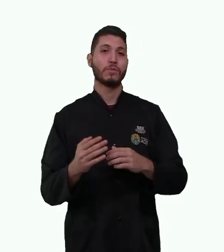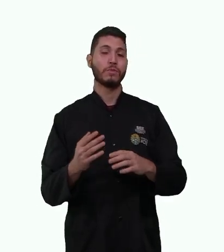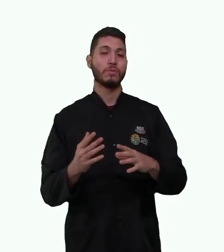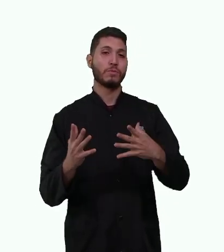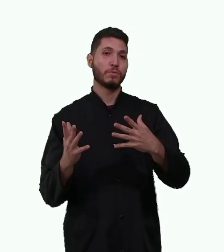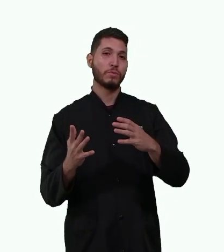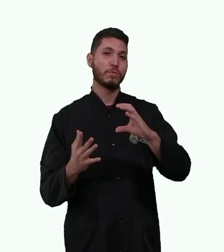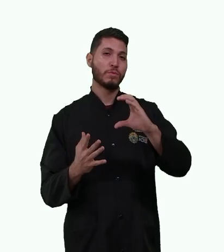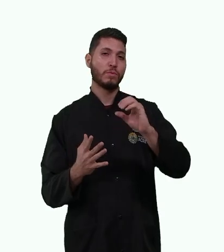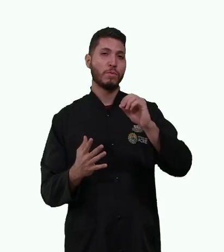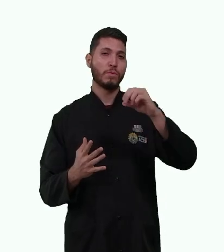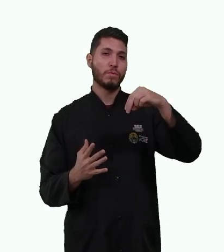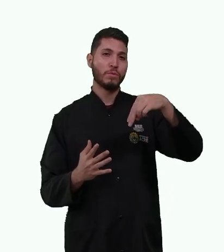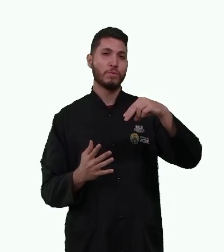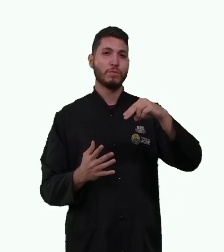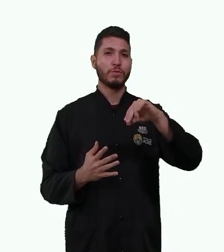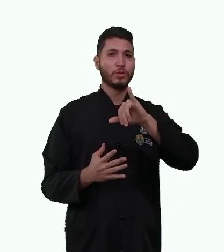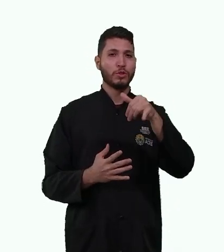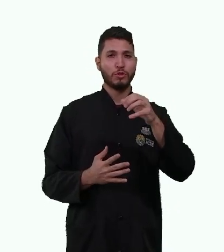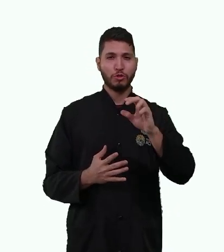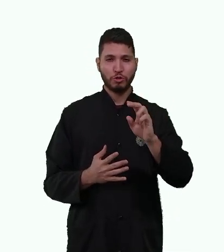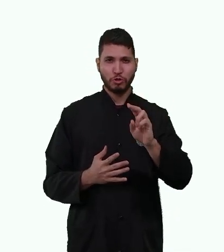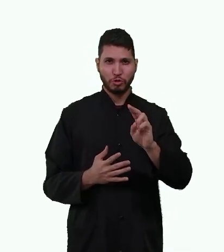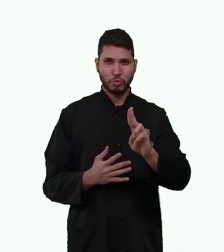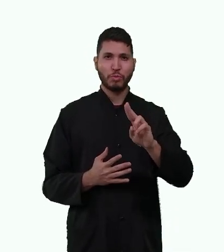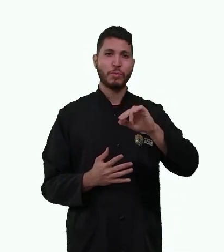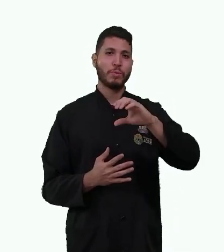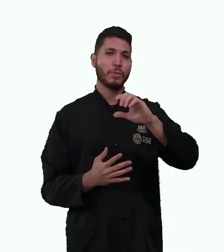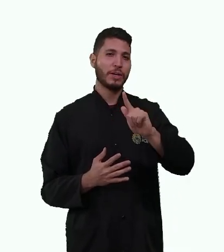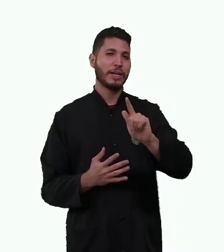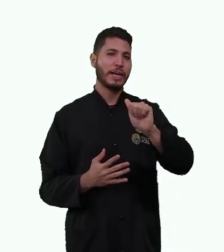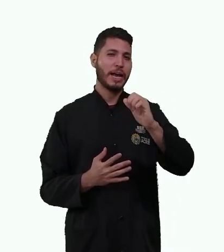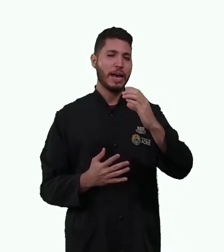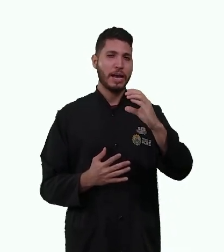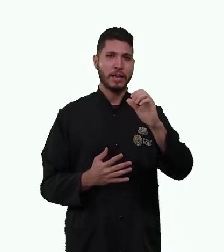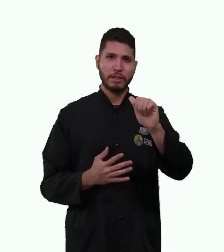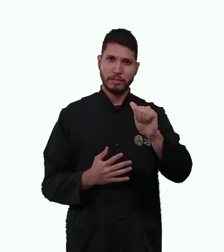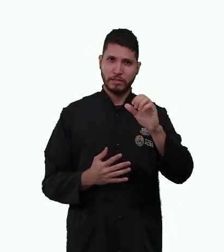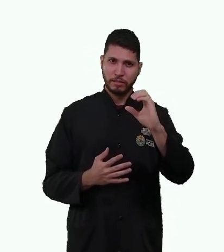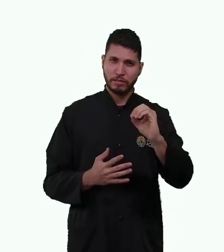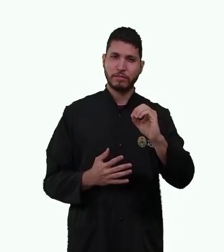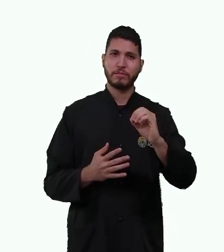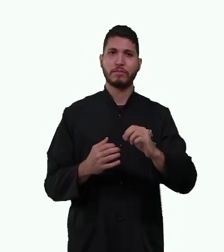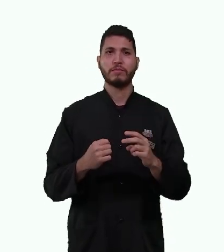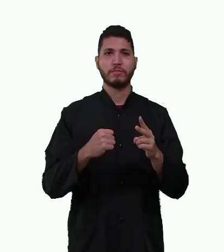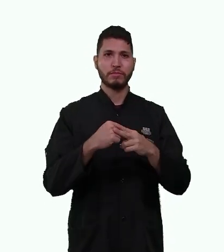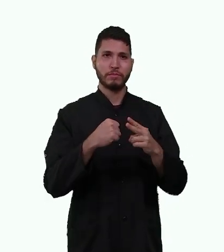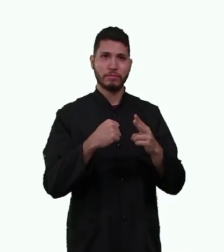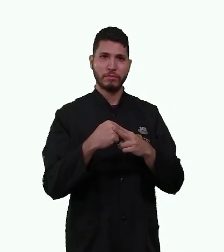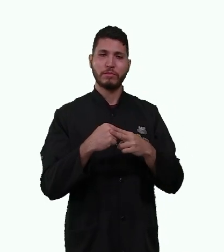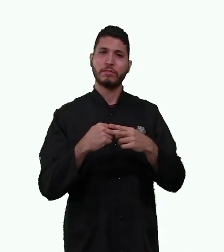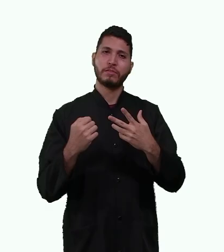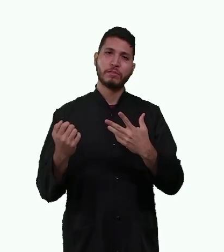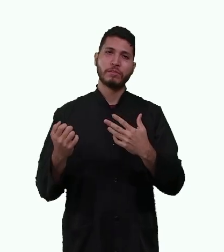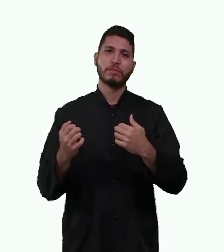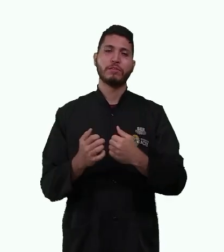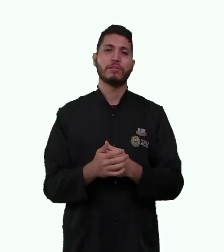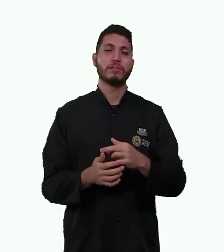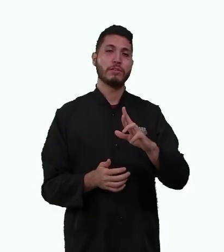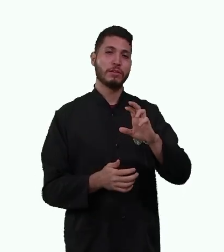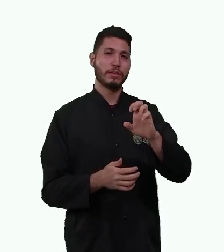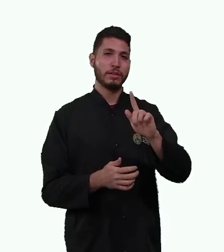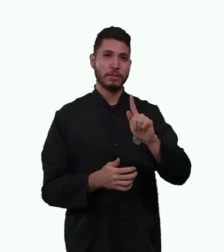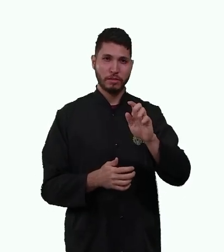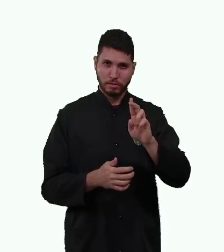un tiempo simple. En los verbos regulares se forma a partir del infinitivo. Después de